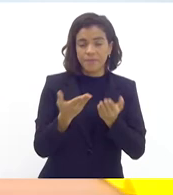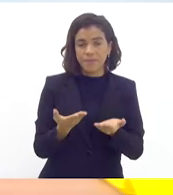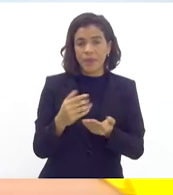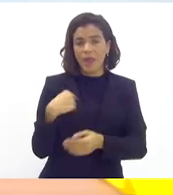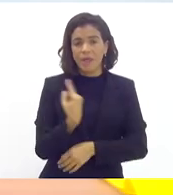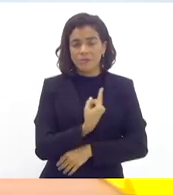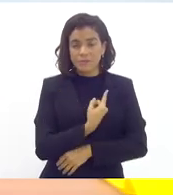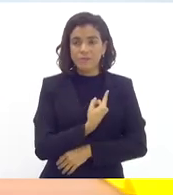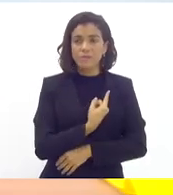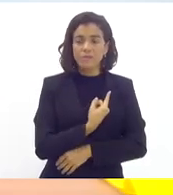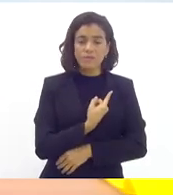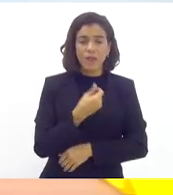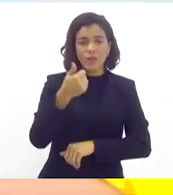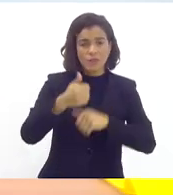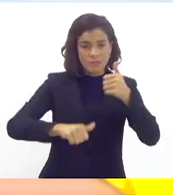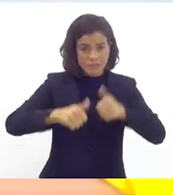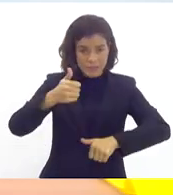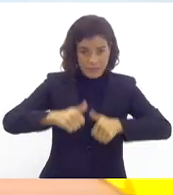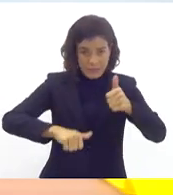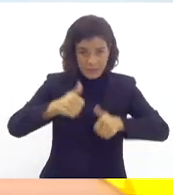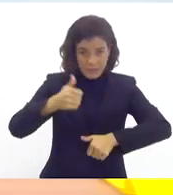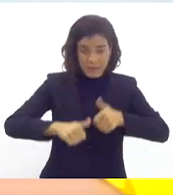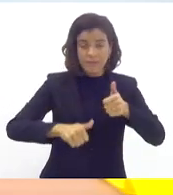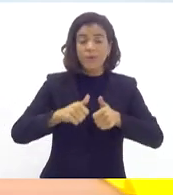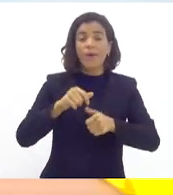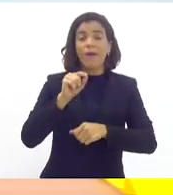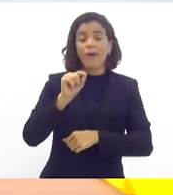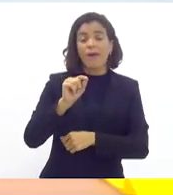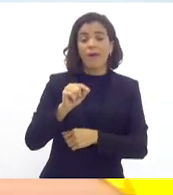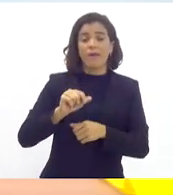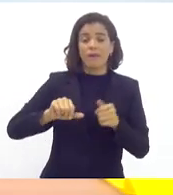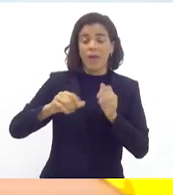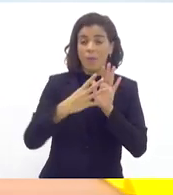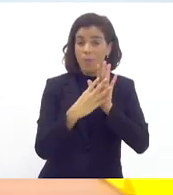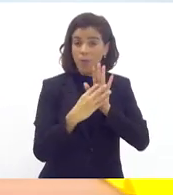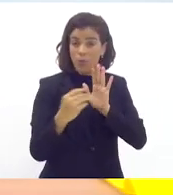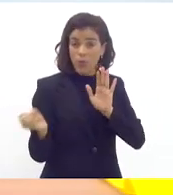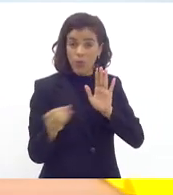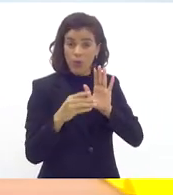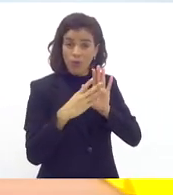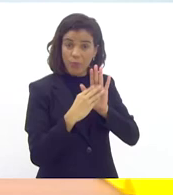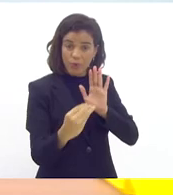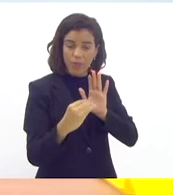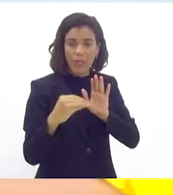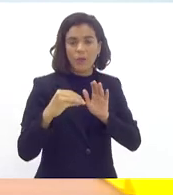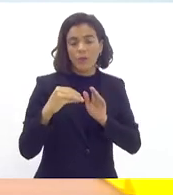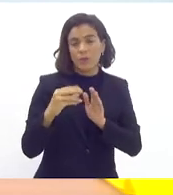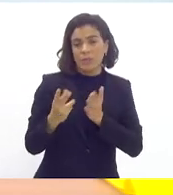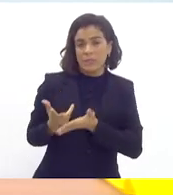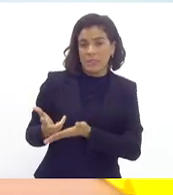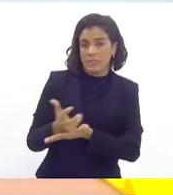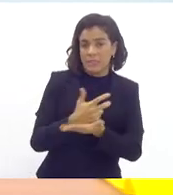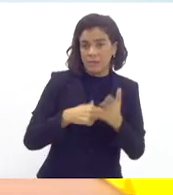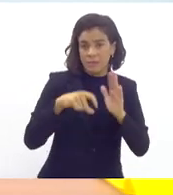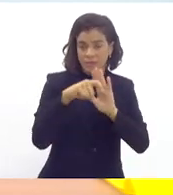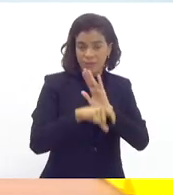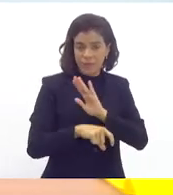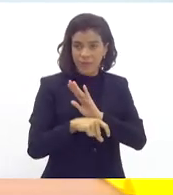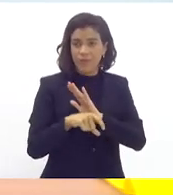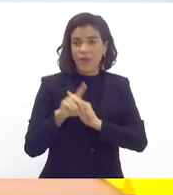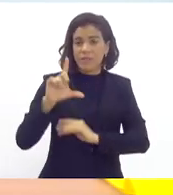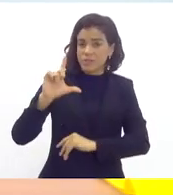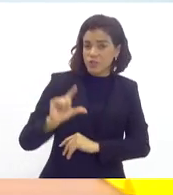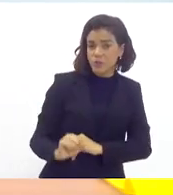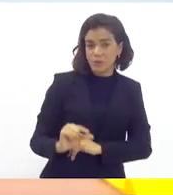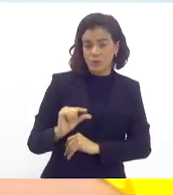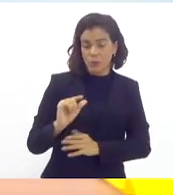nossa avaliação é que a reforma tributária vai reduzir esse gap de conformidade, vai reduzir